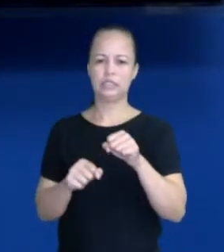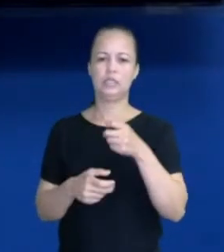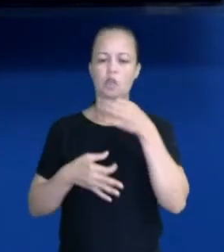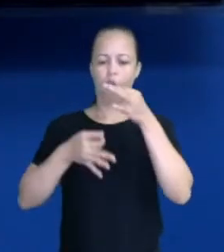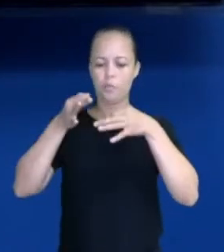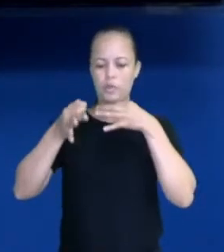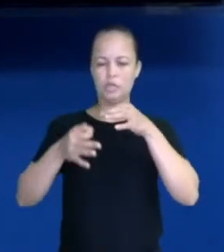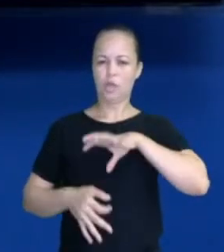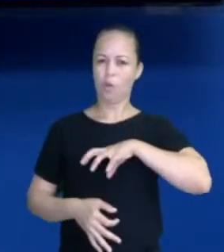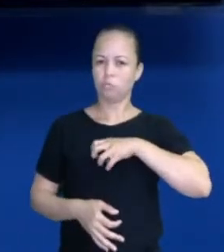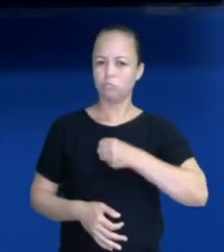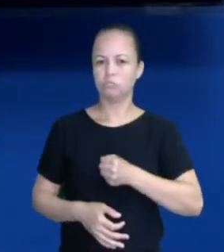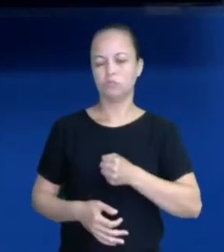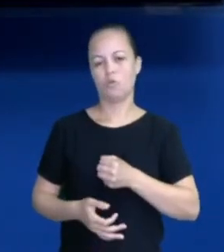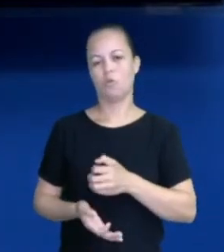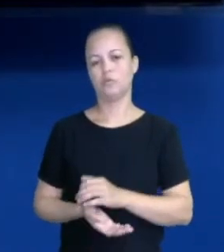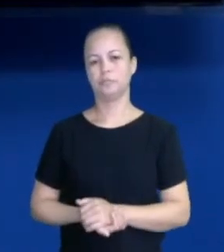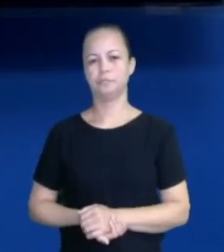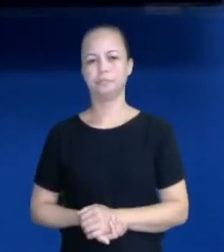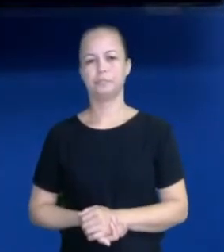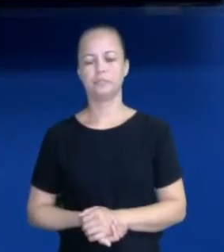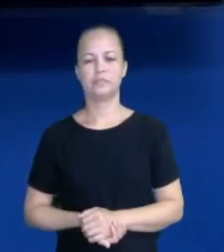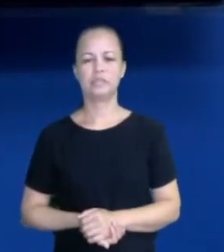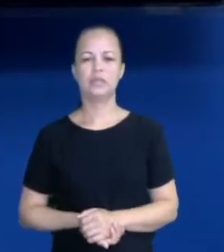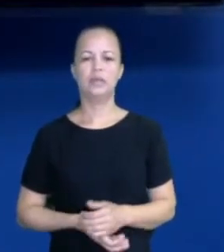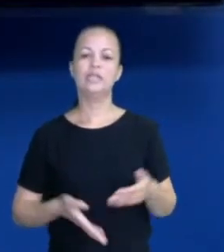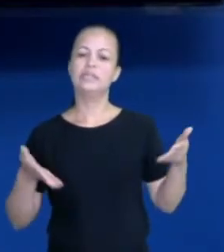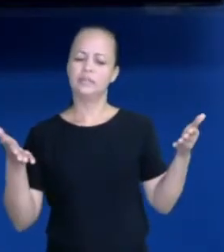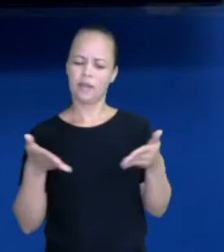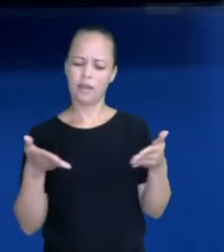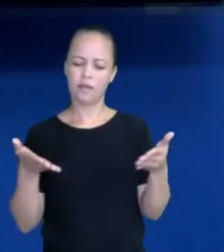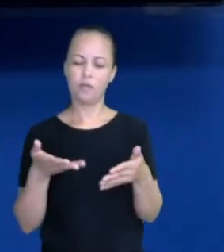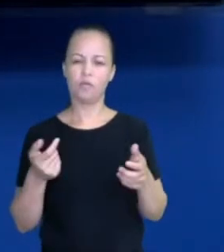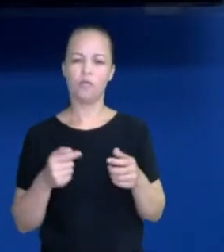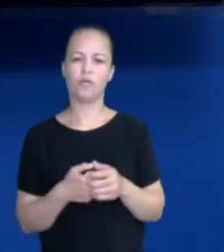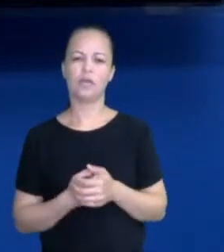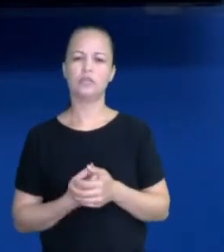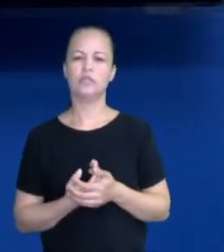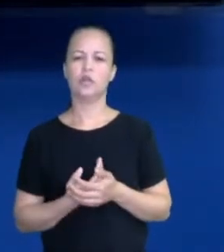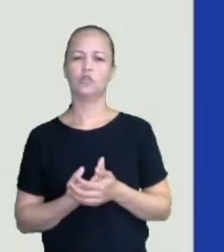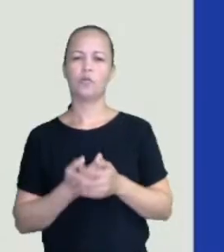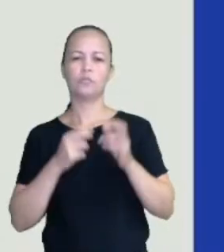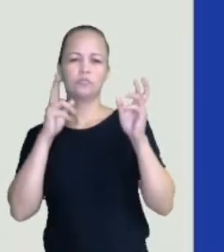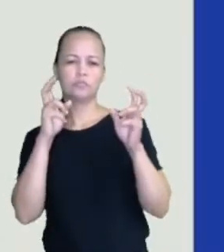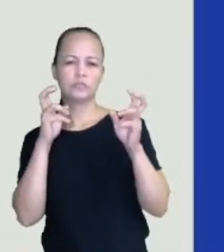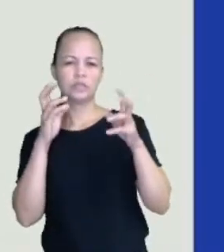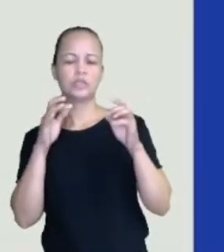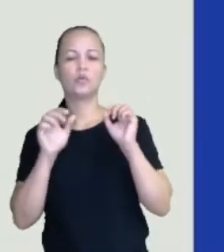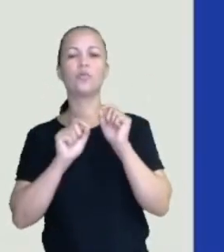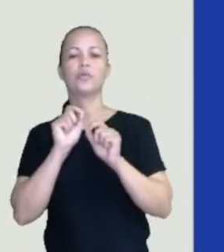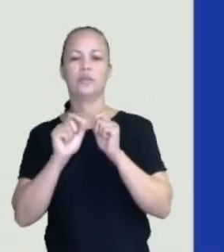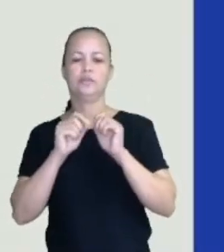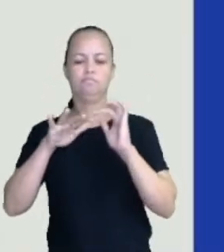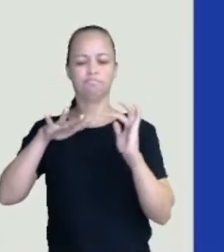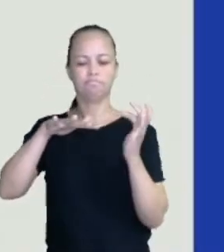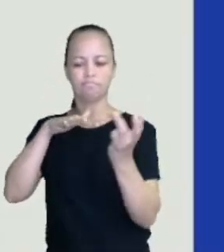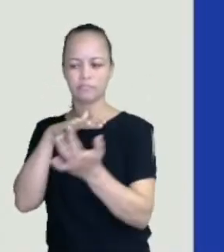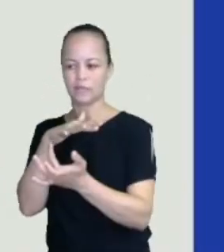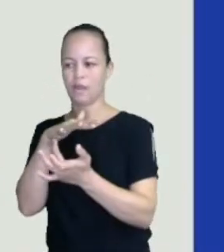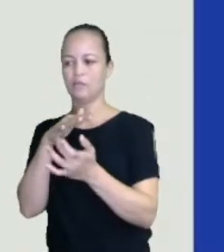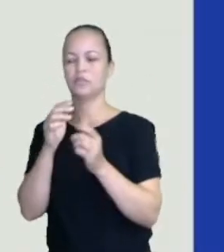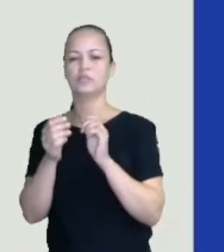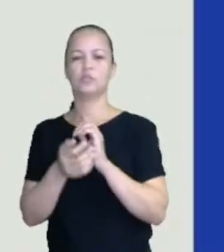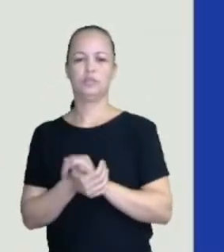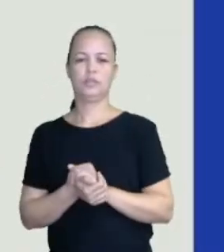E agora, a gente vem exatamente para o ponto das redes sociais. E nas